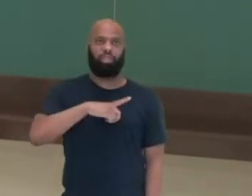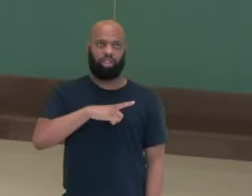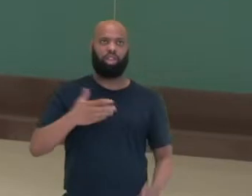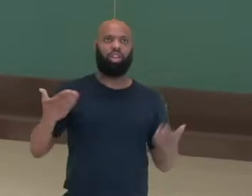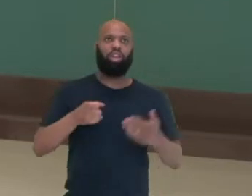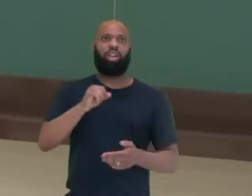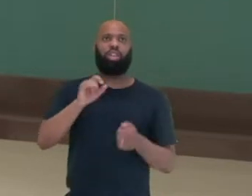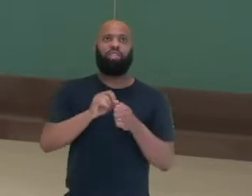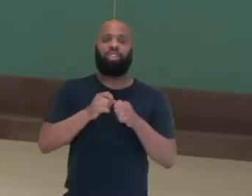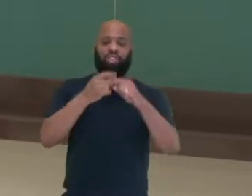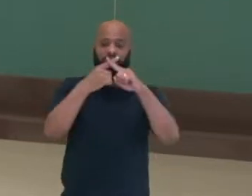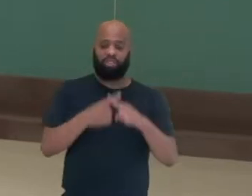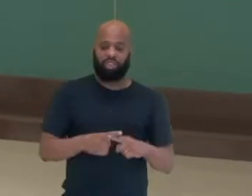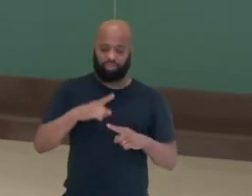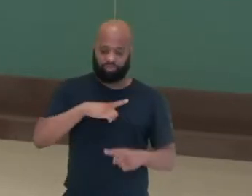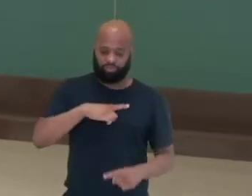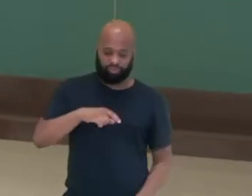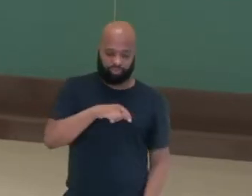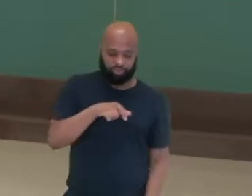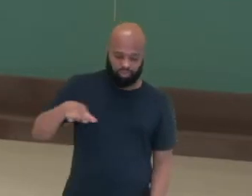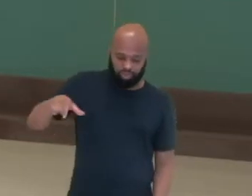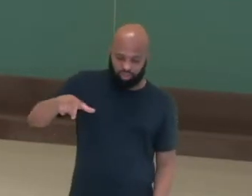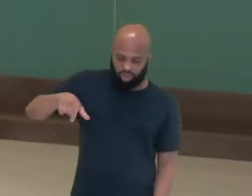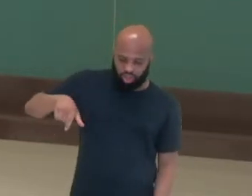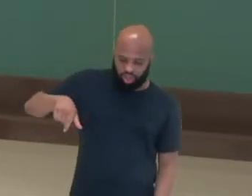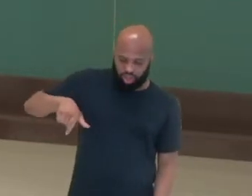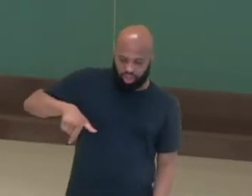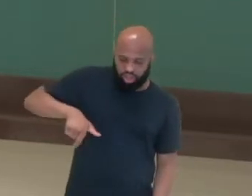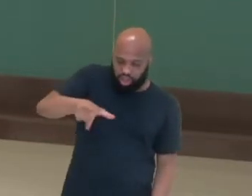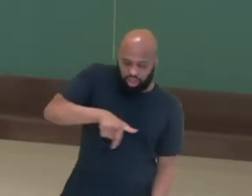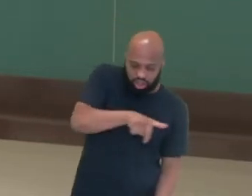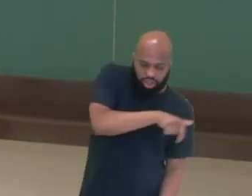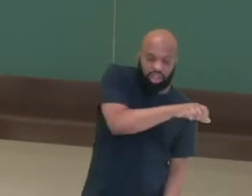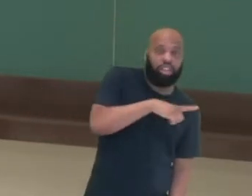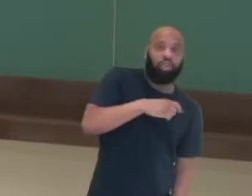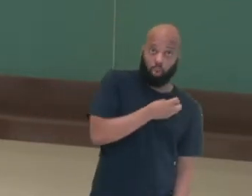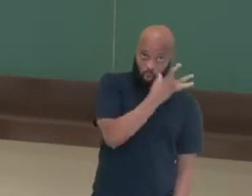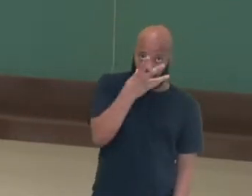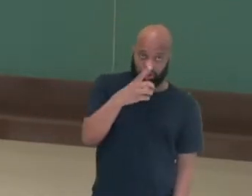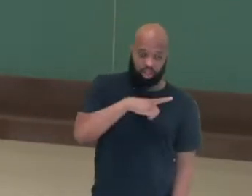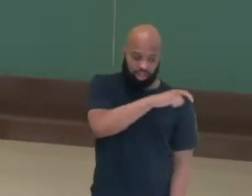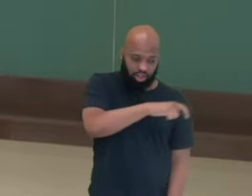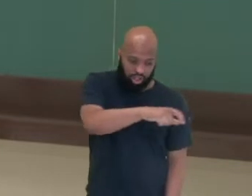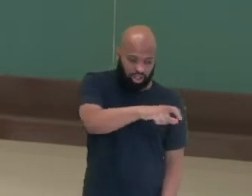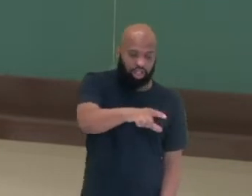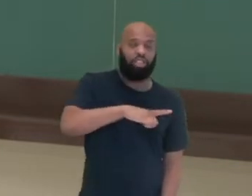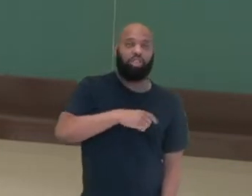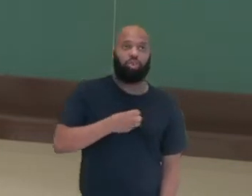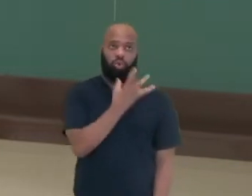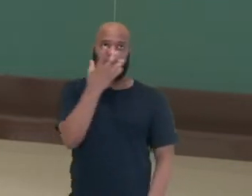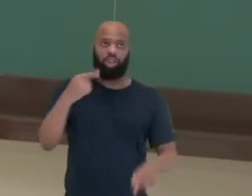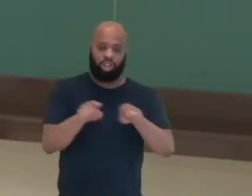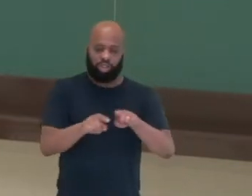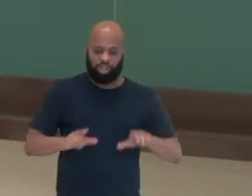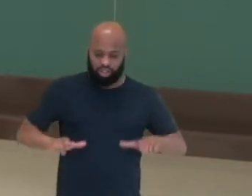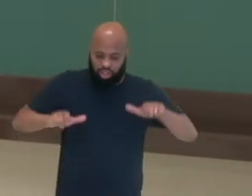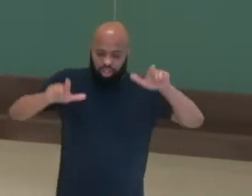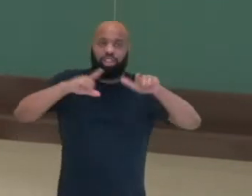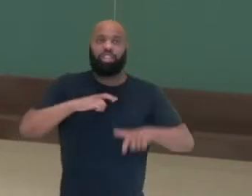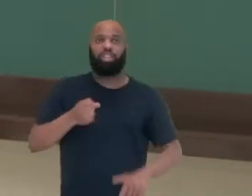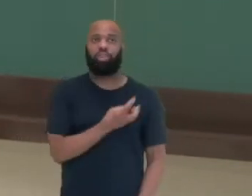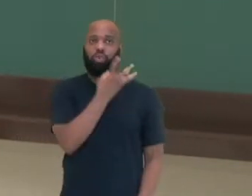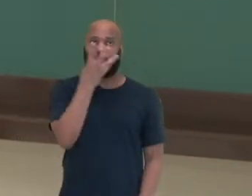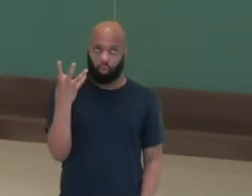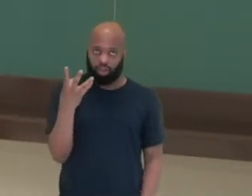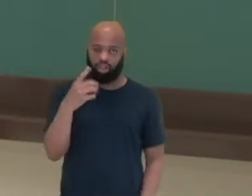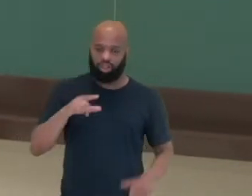né, a quantidade de blocos por fileira, a quantidade de fileiras que tem em cada camadinha e também ali, né,